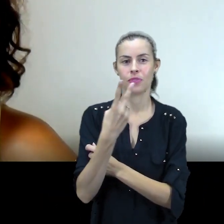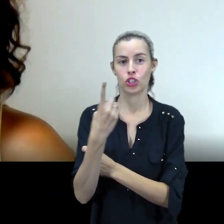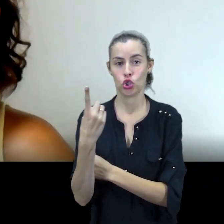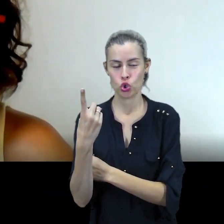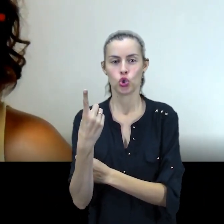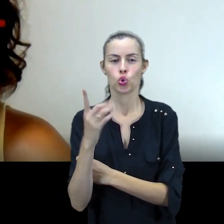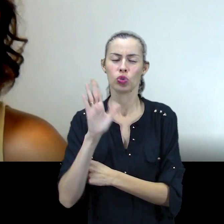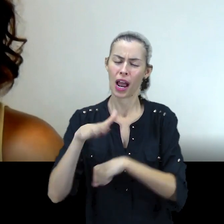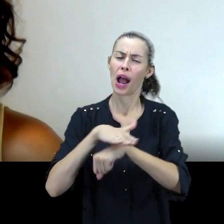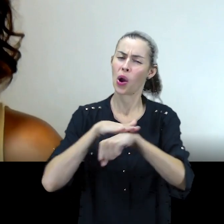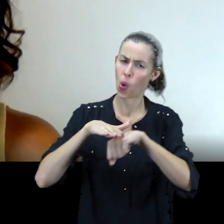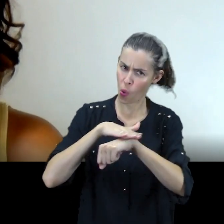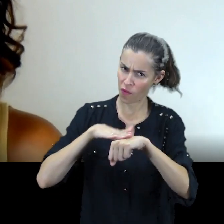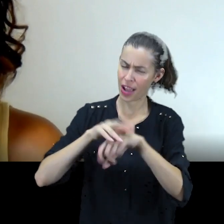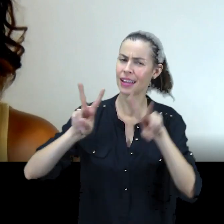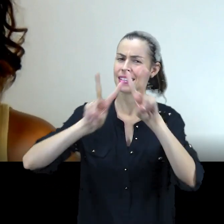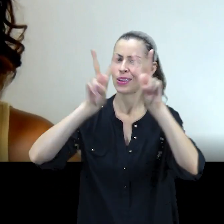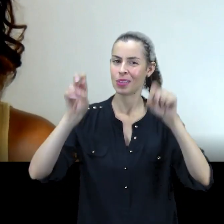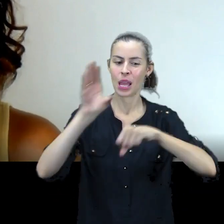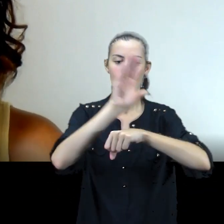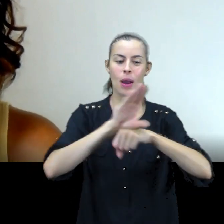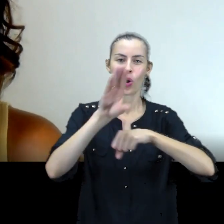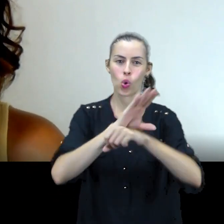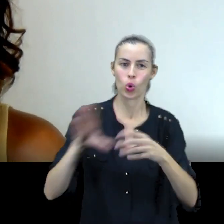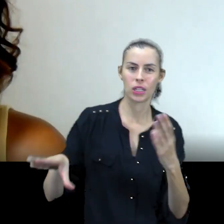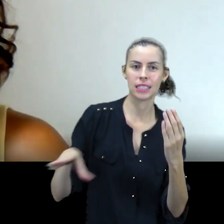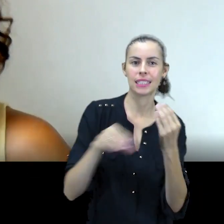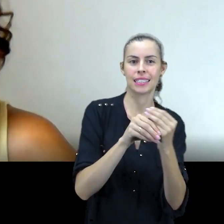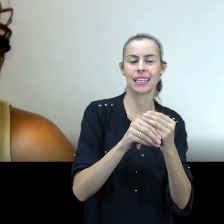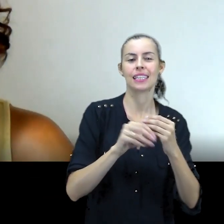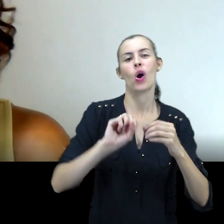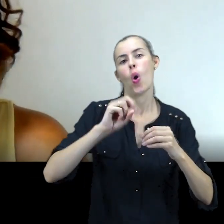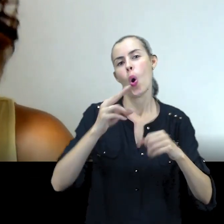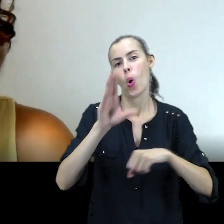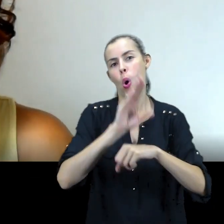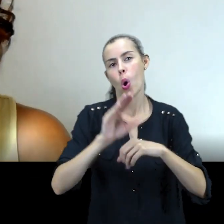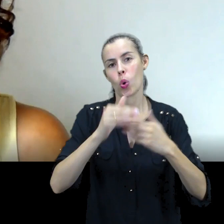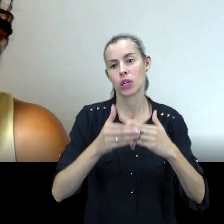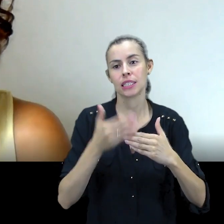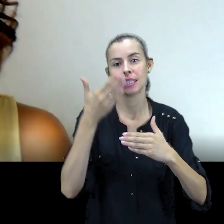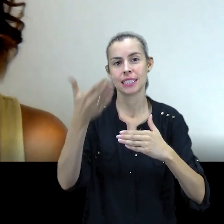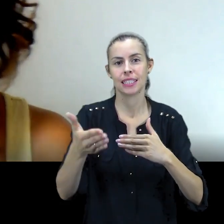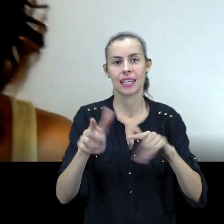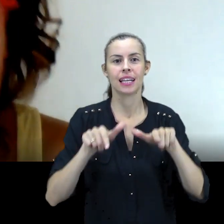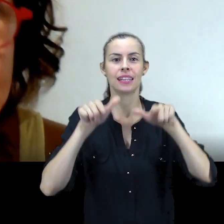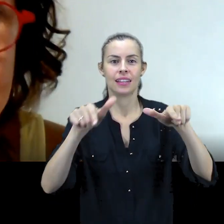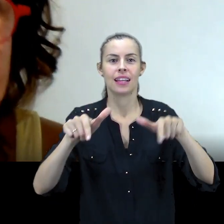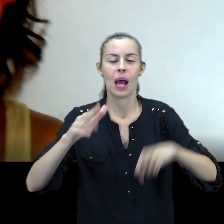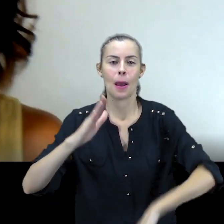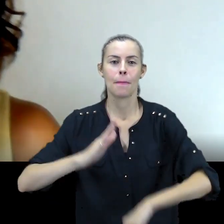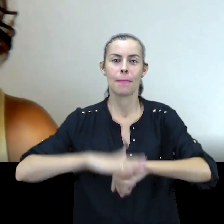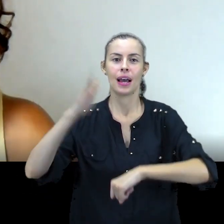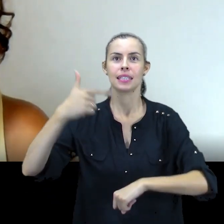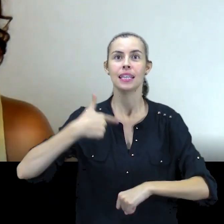ficou responsável na Pró-Reitoria de Graduação para fazer essa conversa com as coordenadorias, para fazer essa conversa e aí descobri que não é só com as coordenadorias de